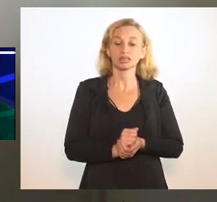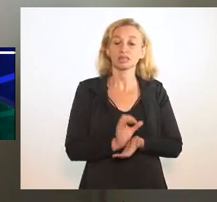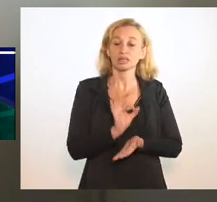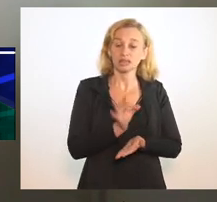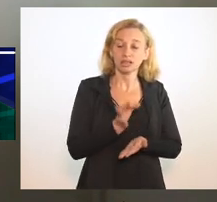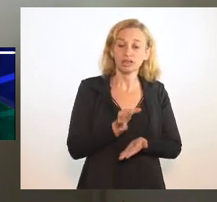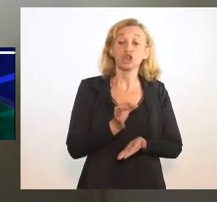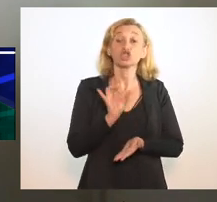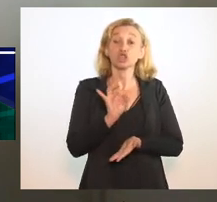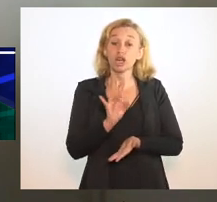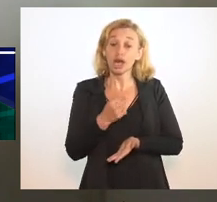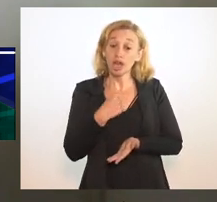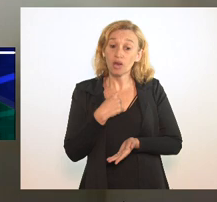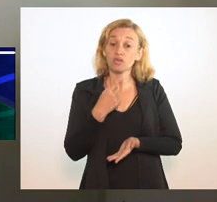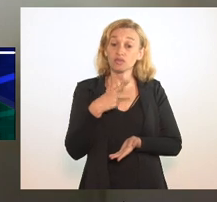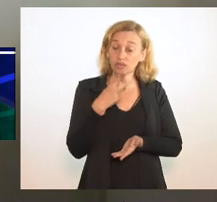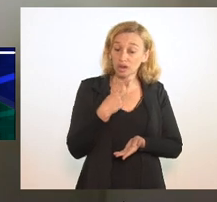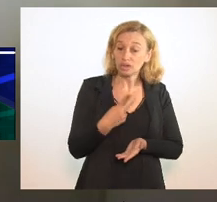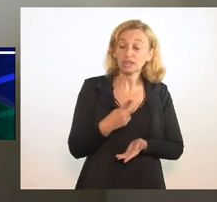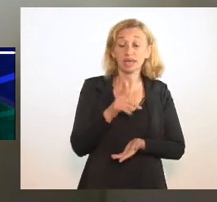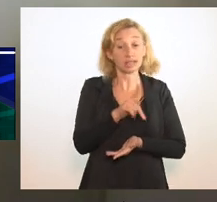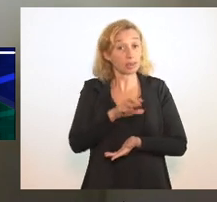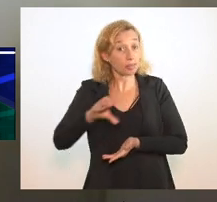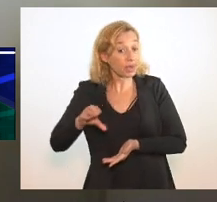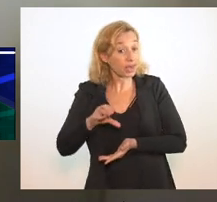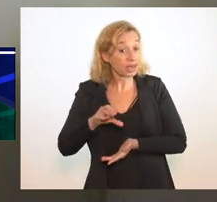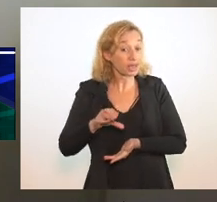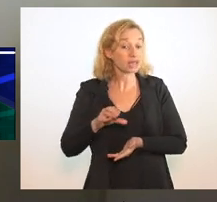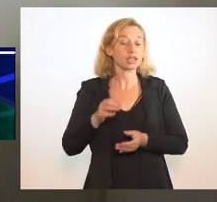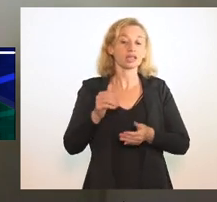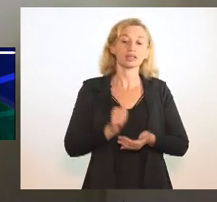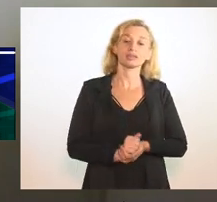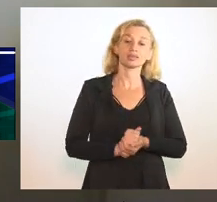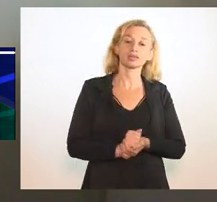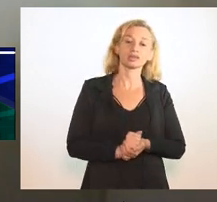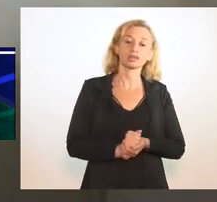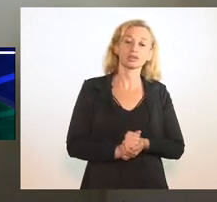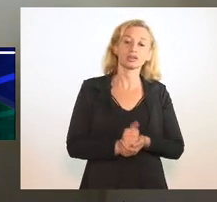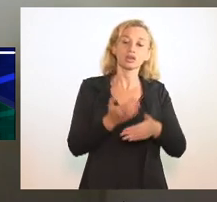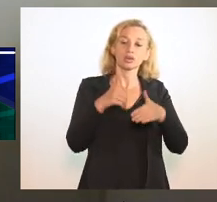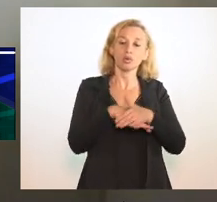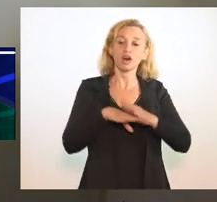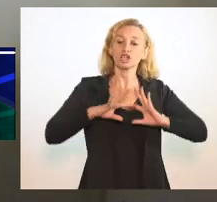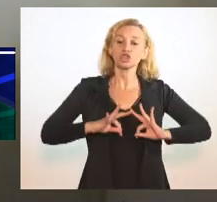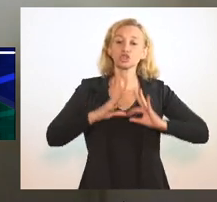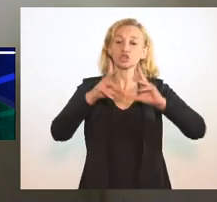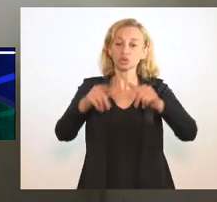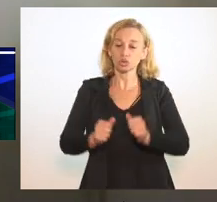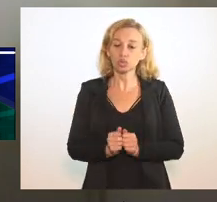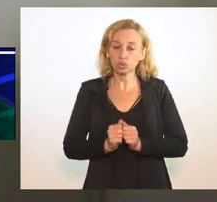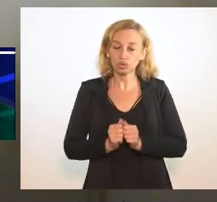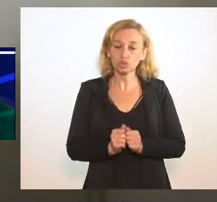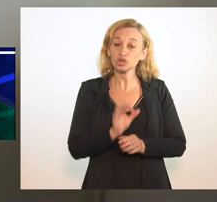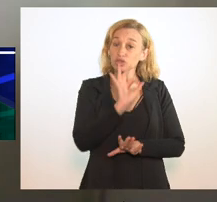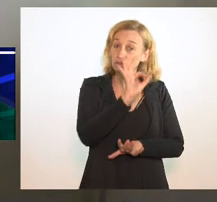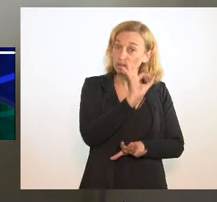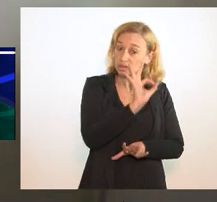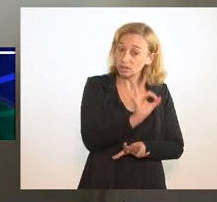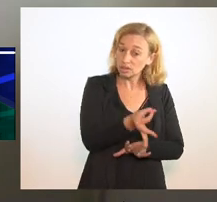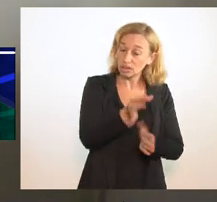Então, eu verifico que esta PEC guarda todas as legalidades